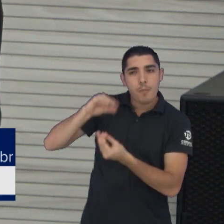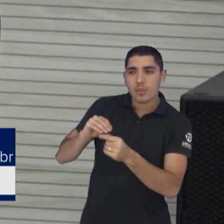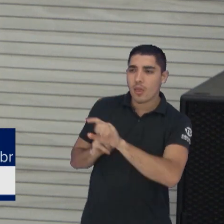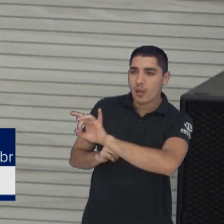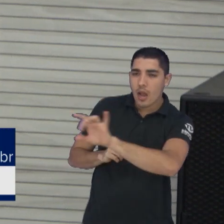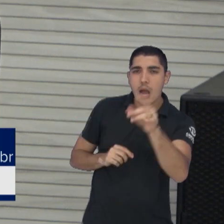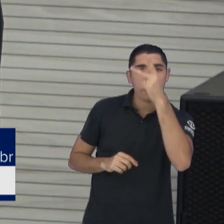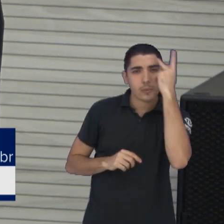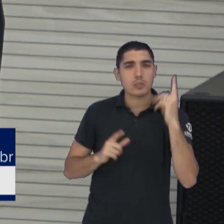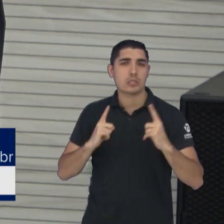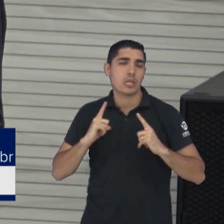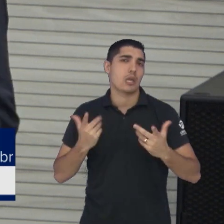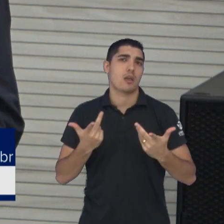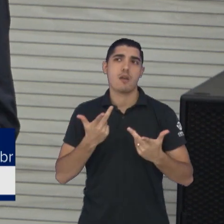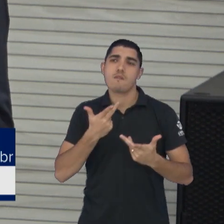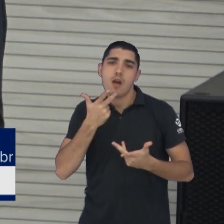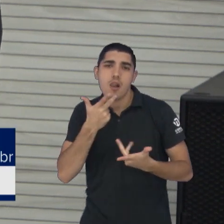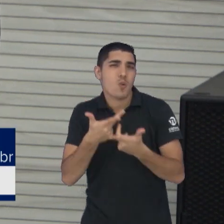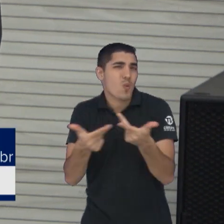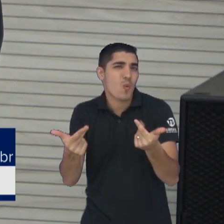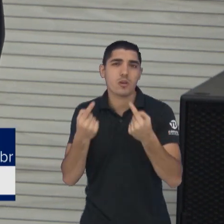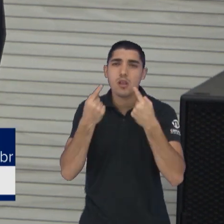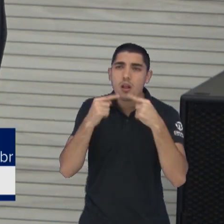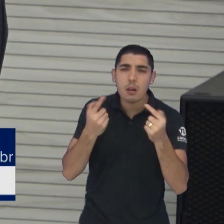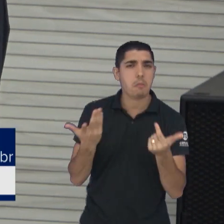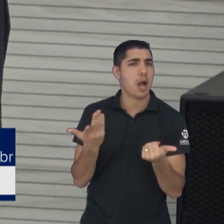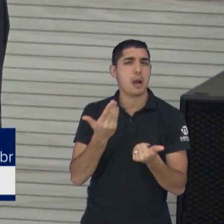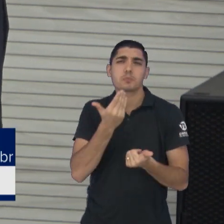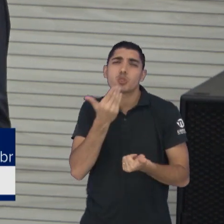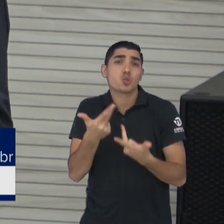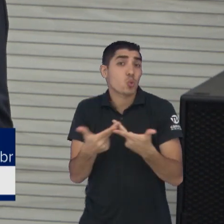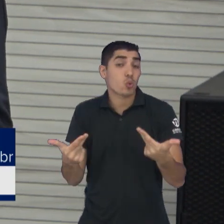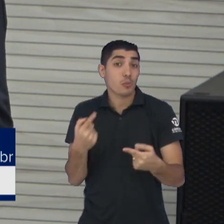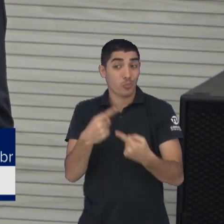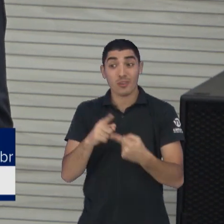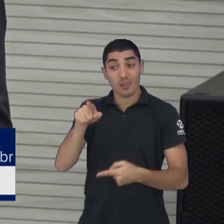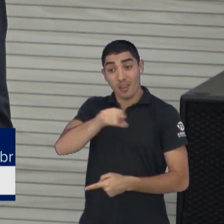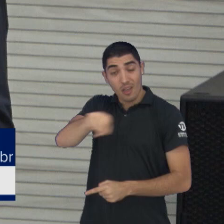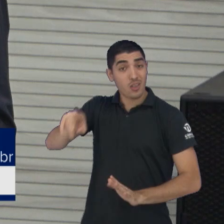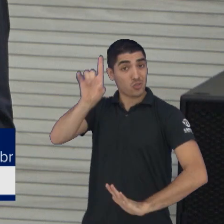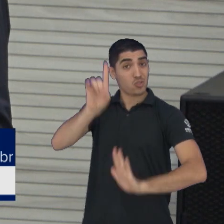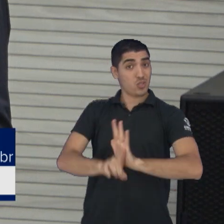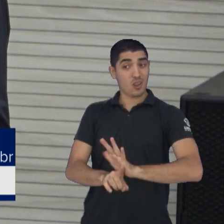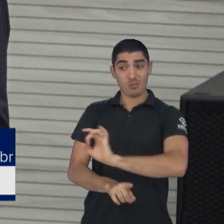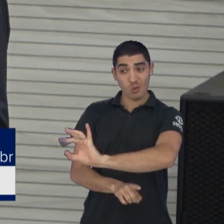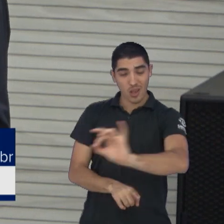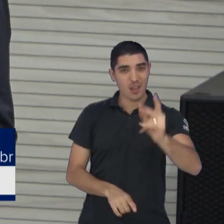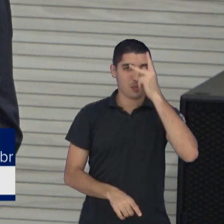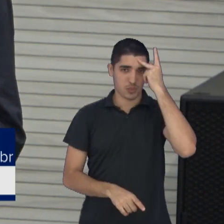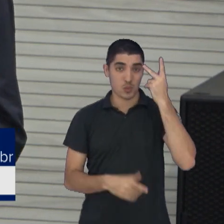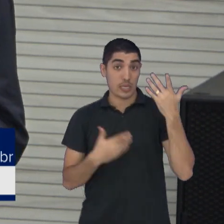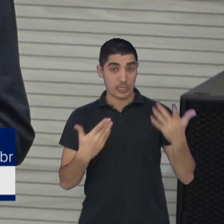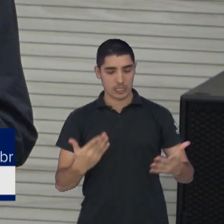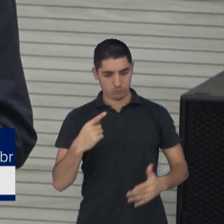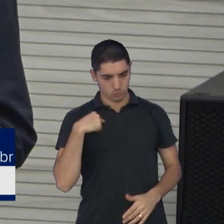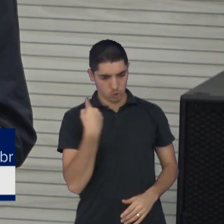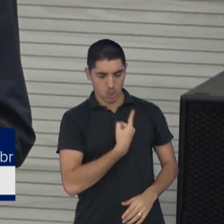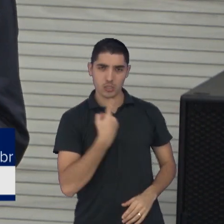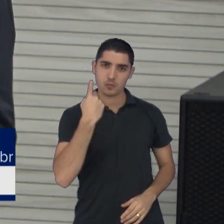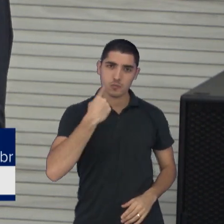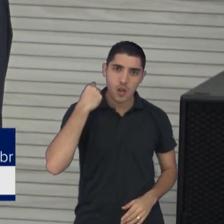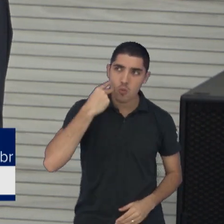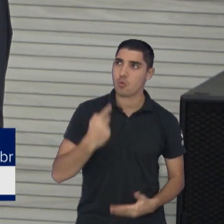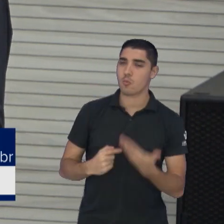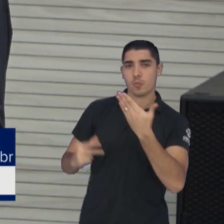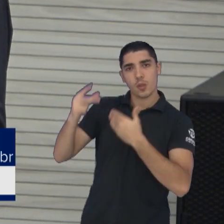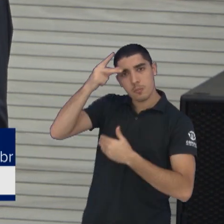que o dinheiro que nos paga é um dinheiro público, então é um dever da autoridade, do vereador, do prefeito,